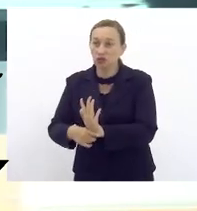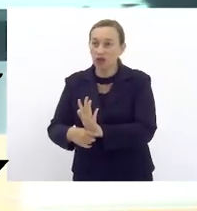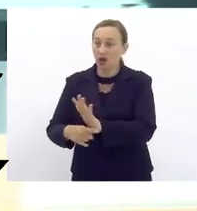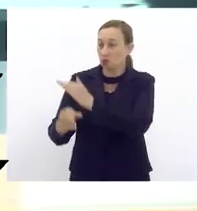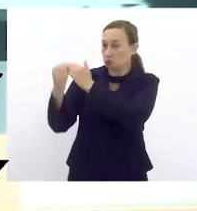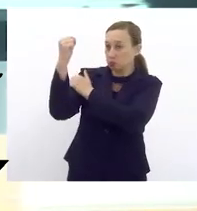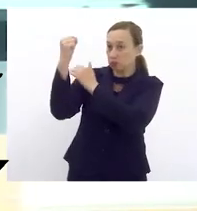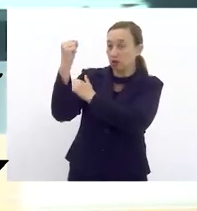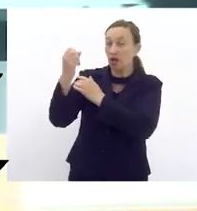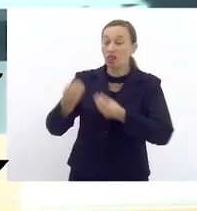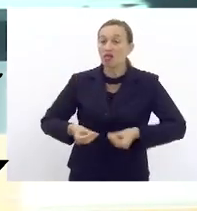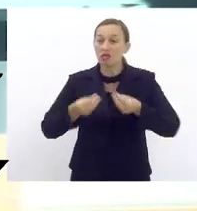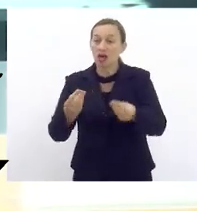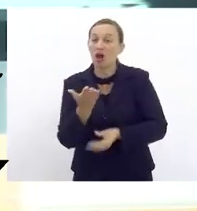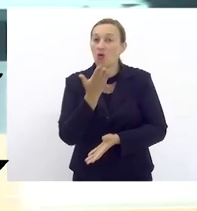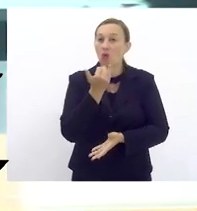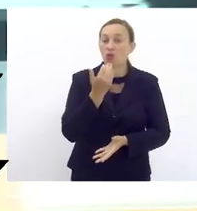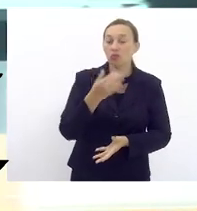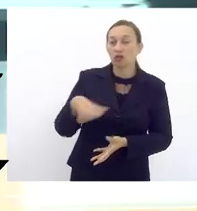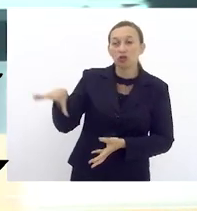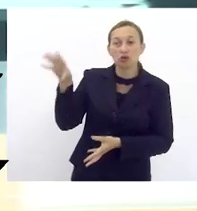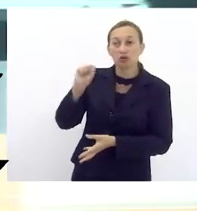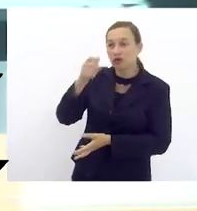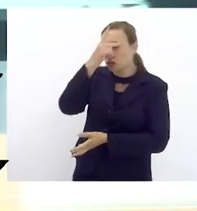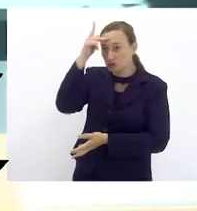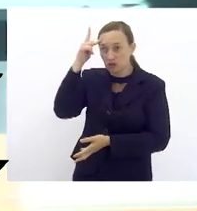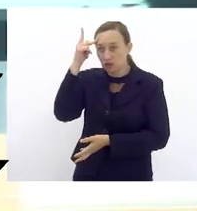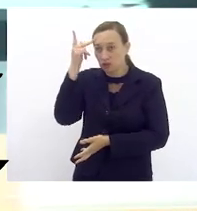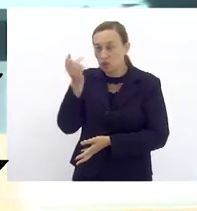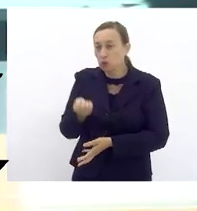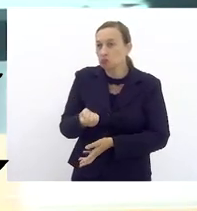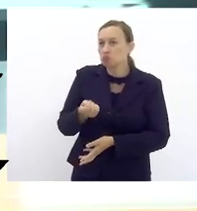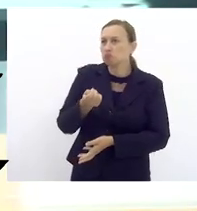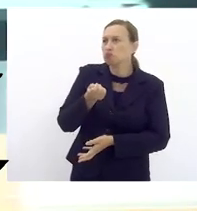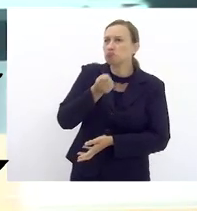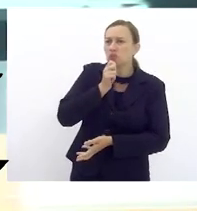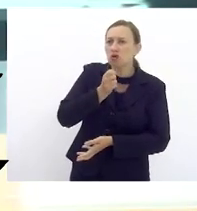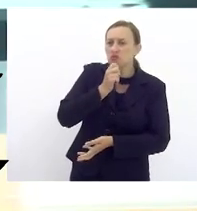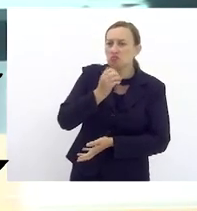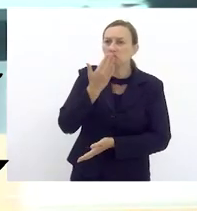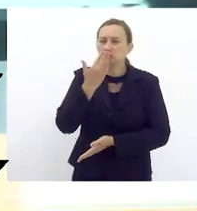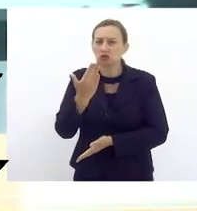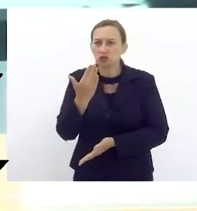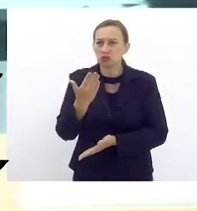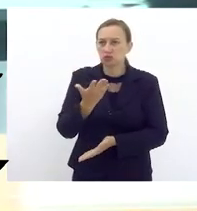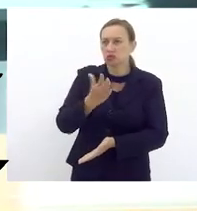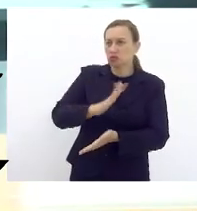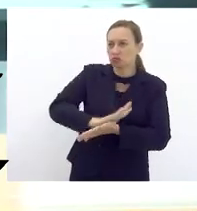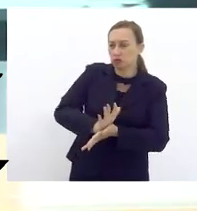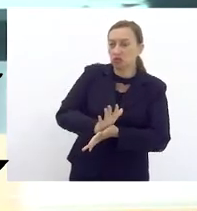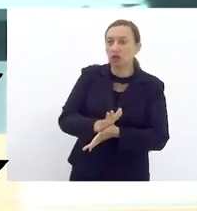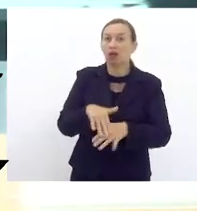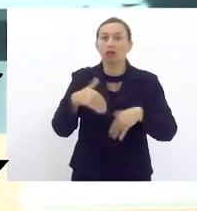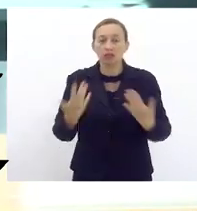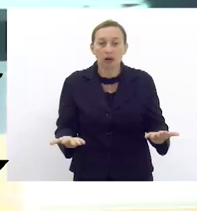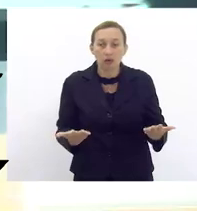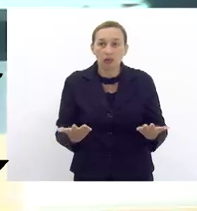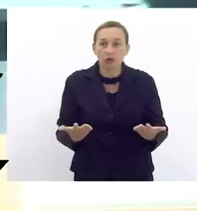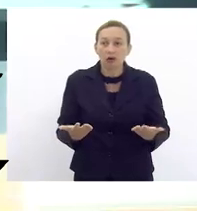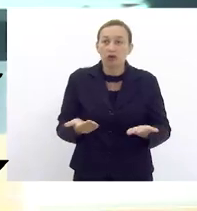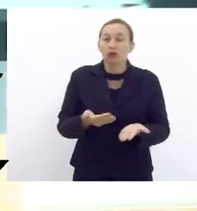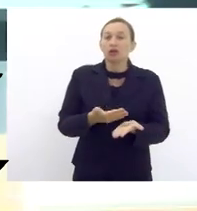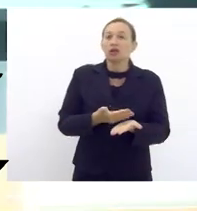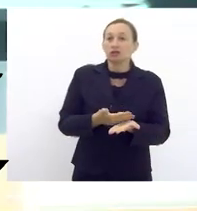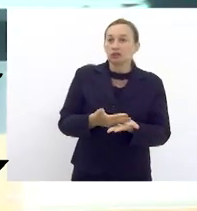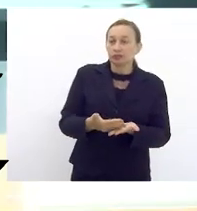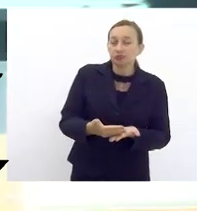dar comida e eu vi essas pessoas sem nenhum tipo de discriminação Então a partir disso